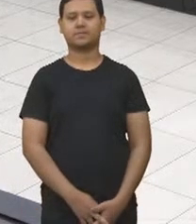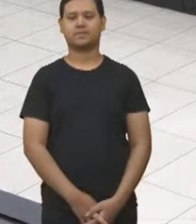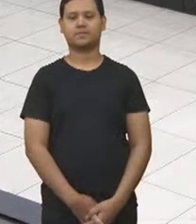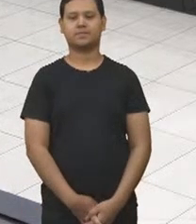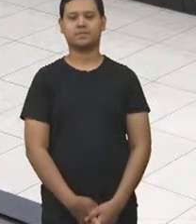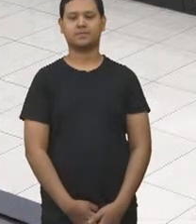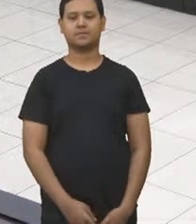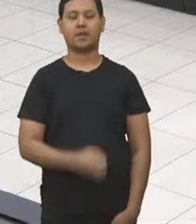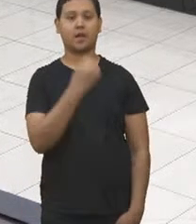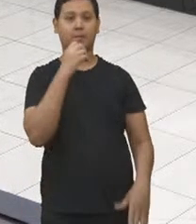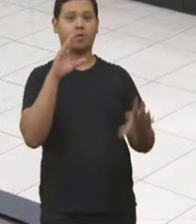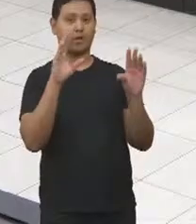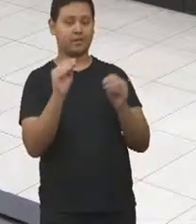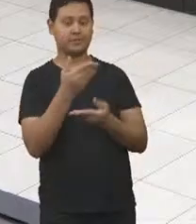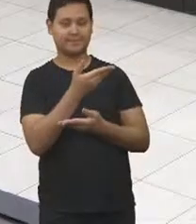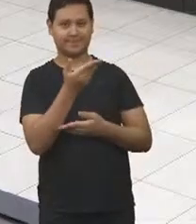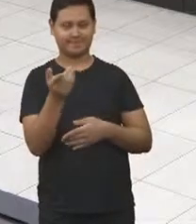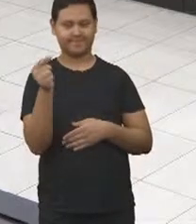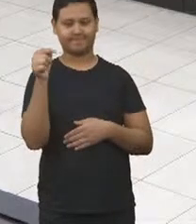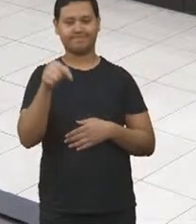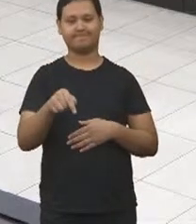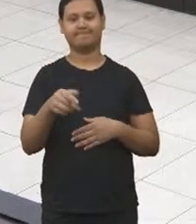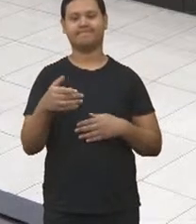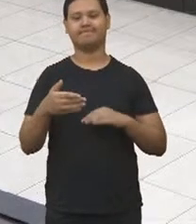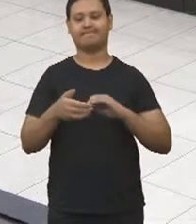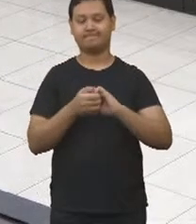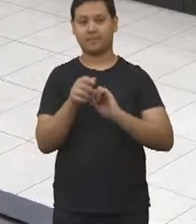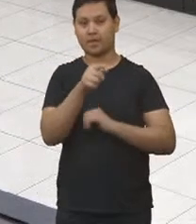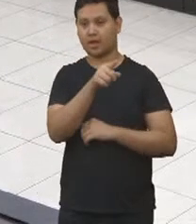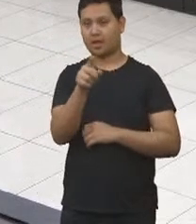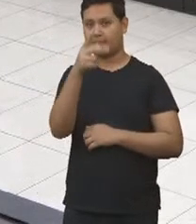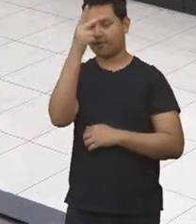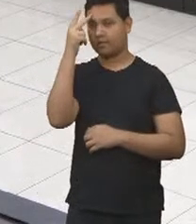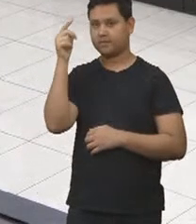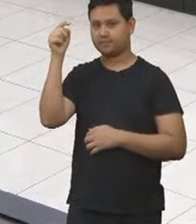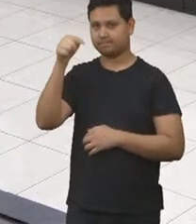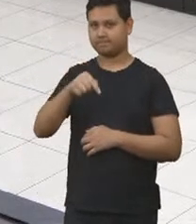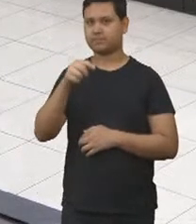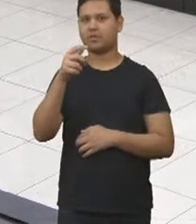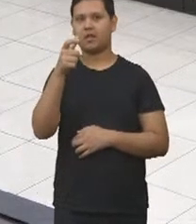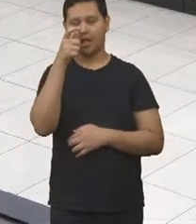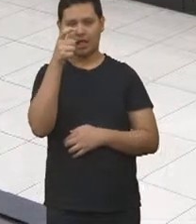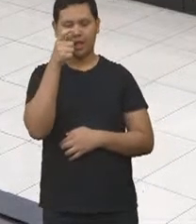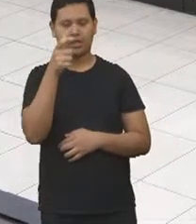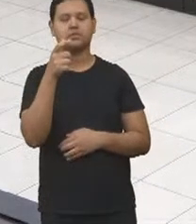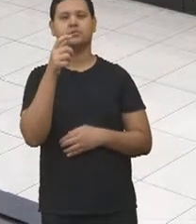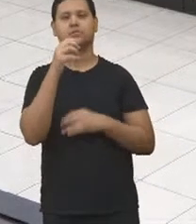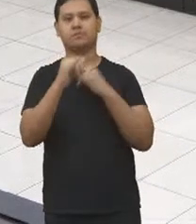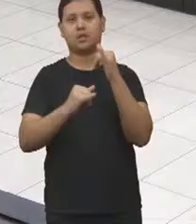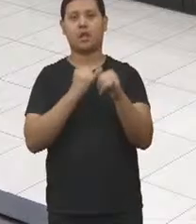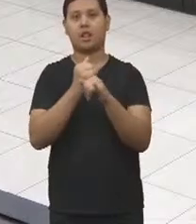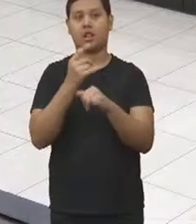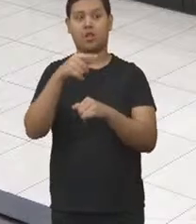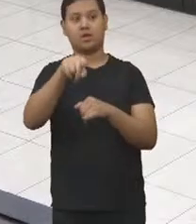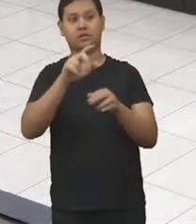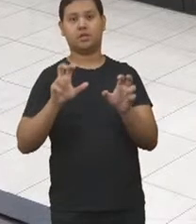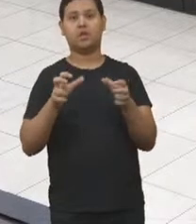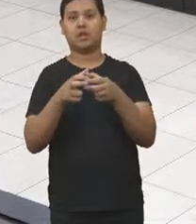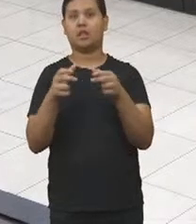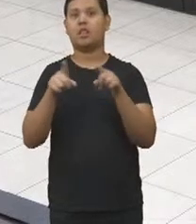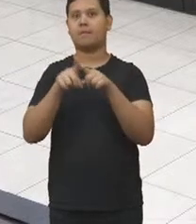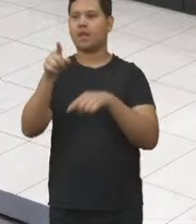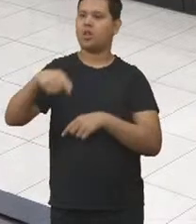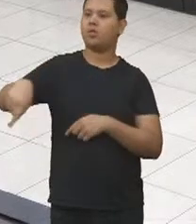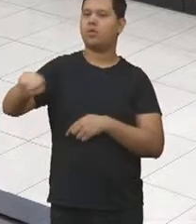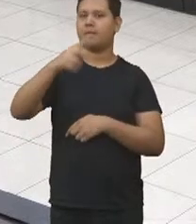Boa noite a todos. Quero primeiramente cumprimentar as pessoas que nos acompanham pela internet, pela TV Câmara, cumprimentar a mesa, cumprimentar